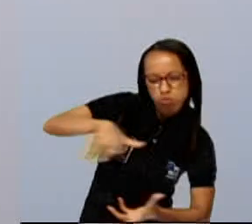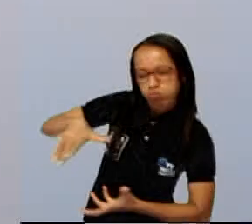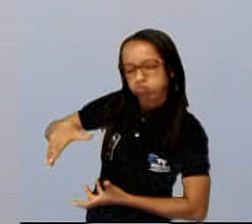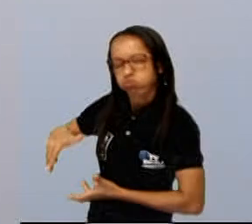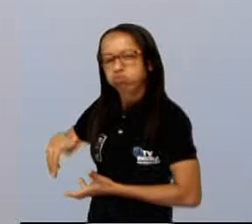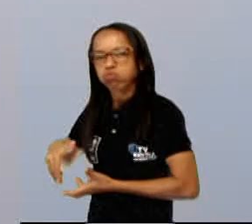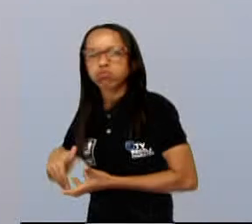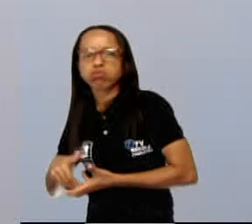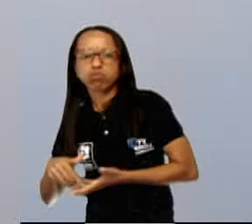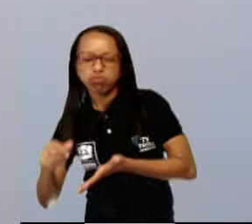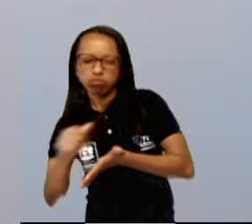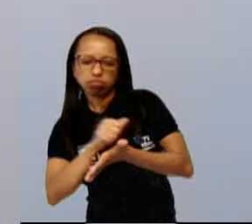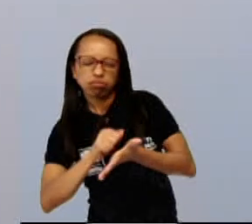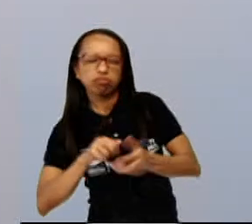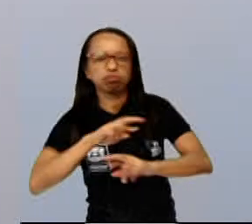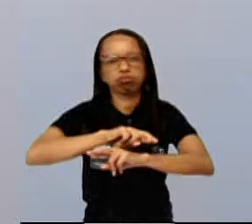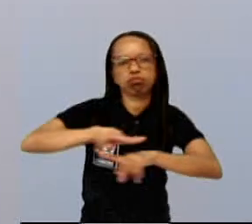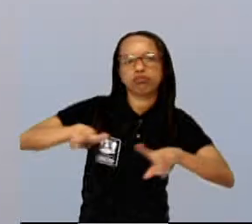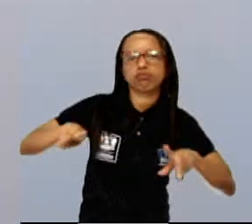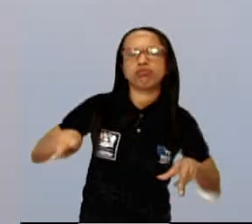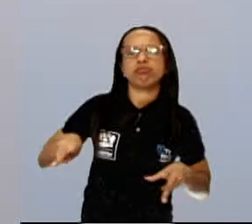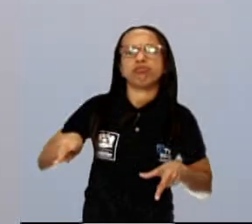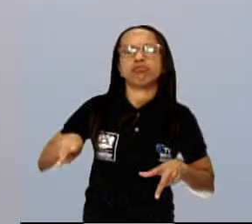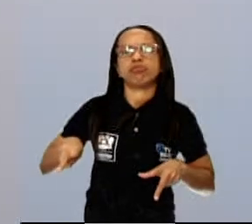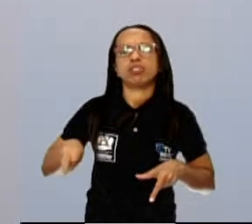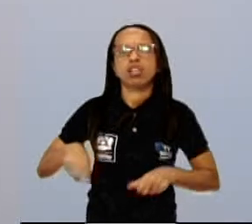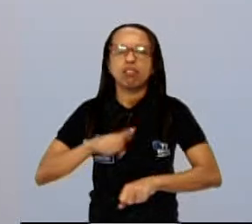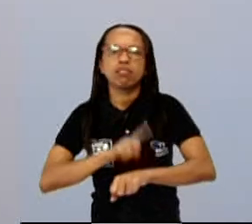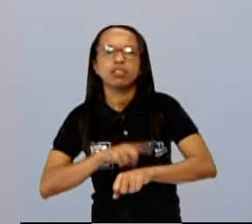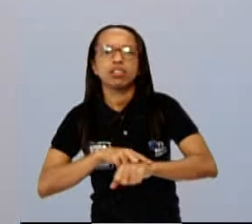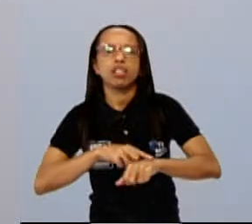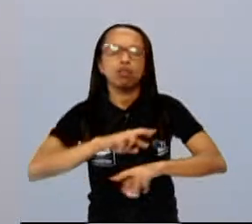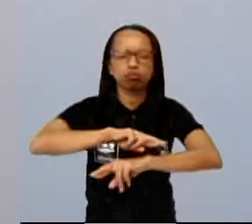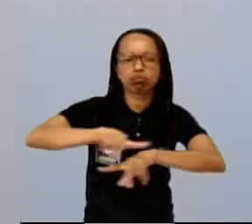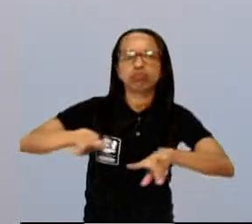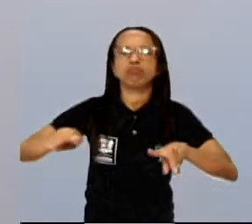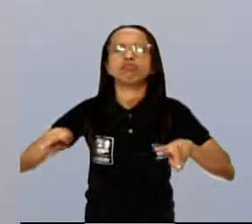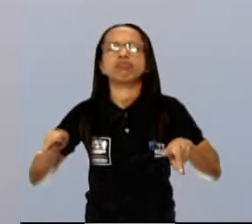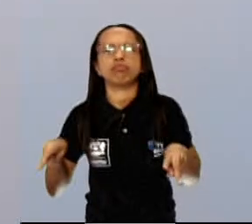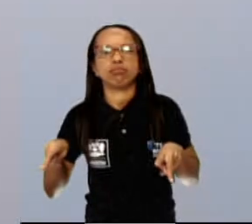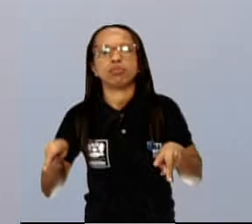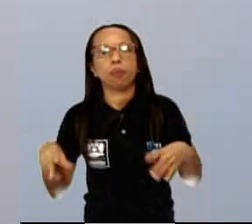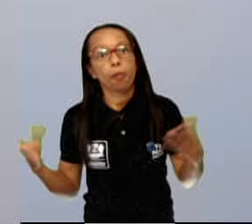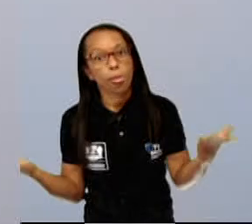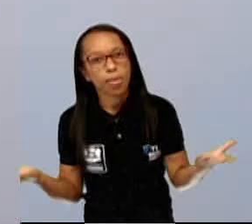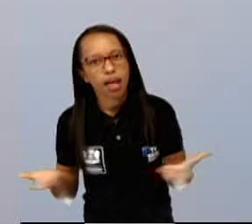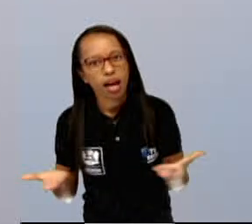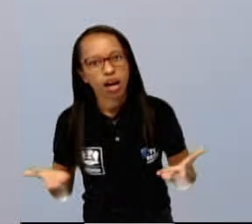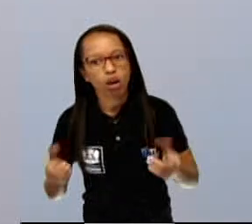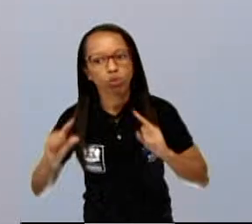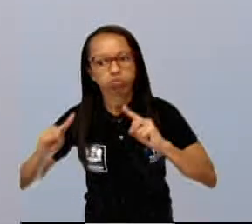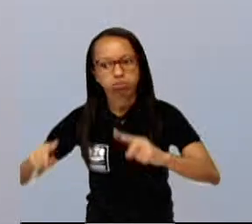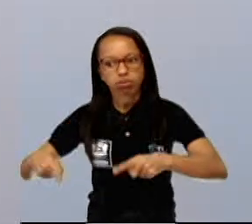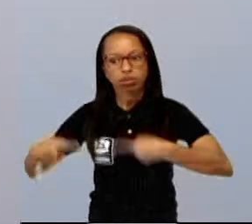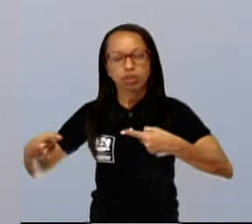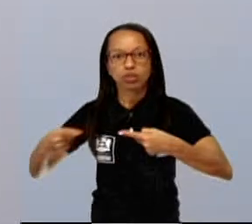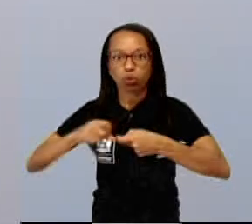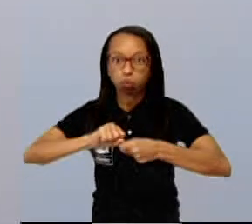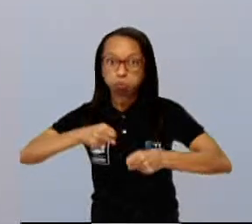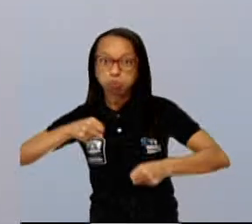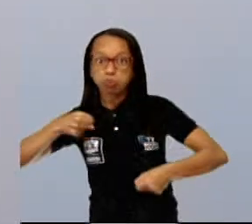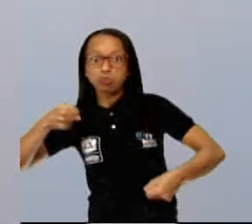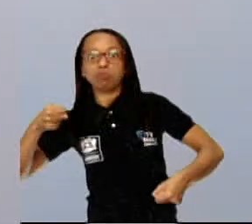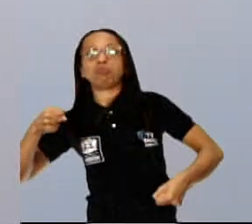escritores diferentes, épocas diferentes. Agora, eu vou dar o maior desafio de todos.